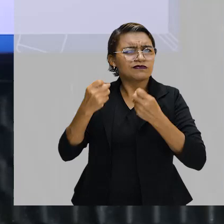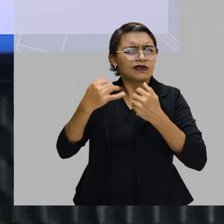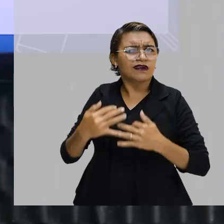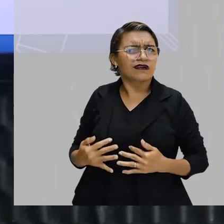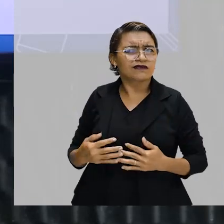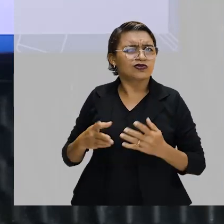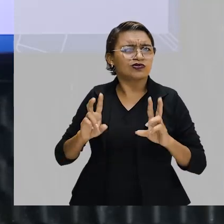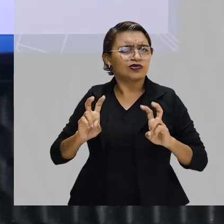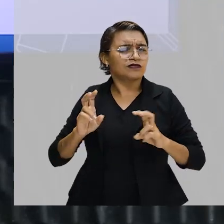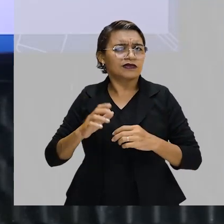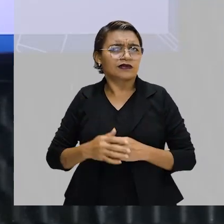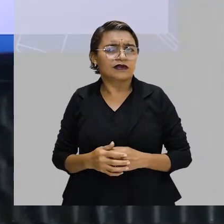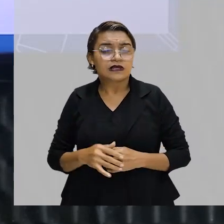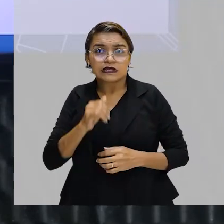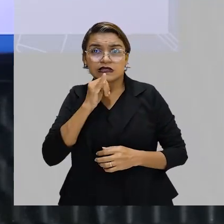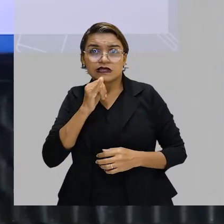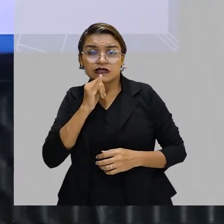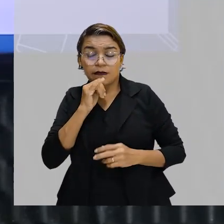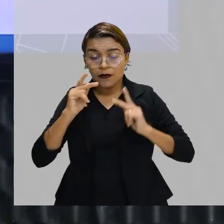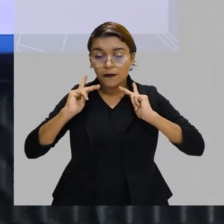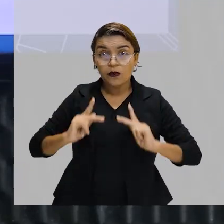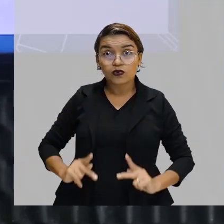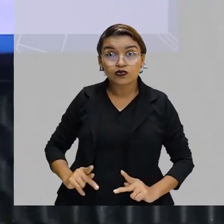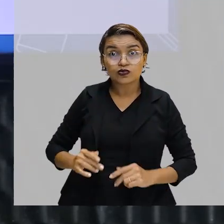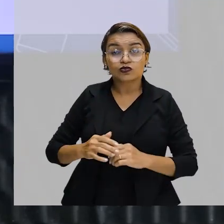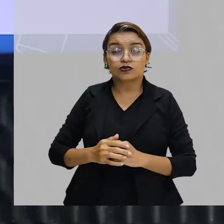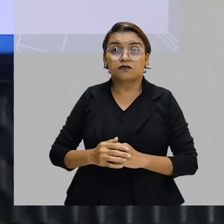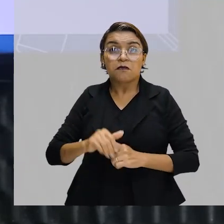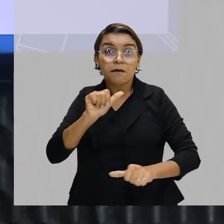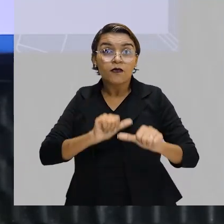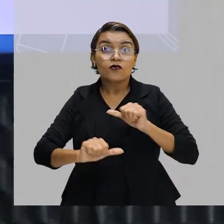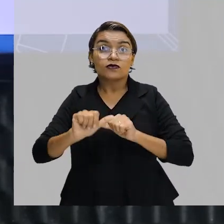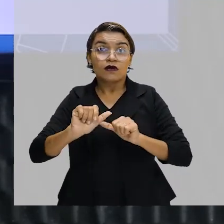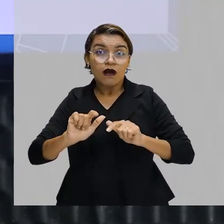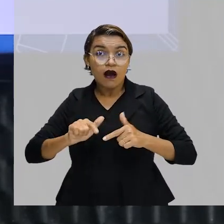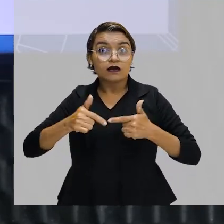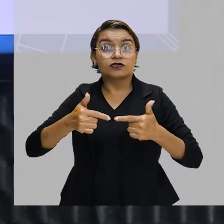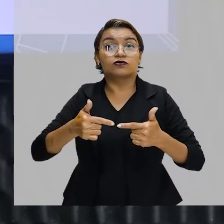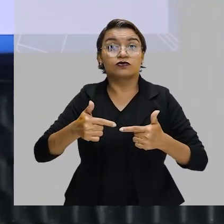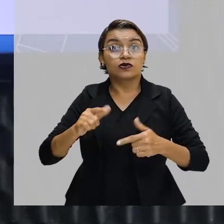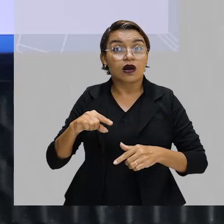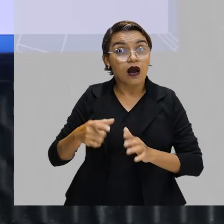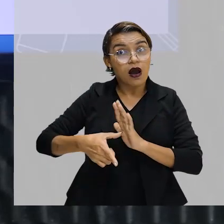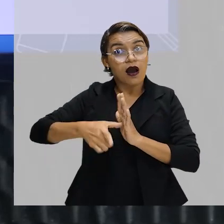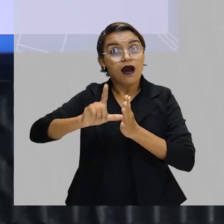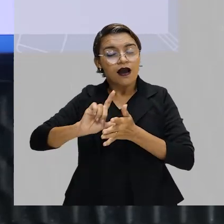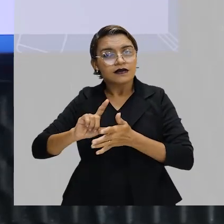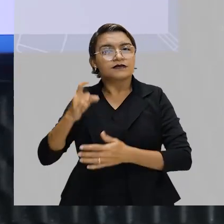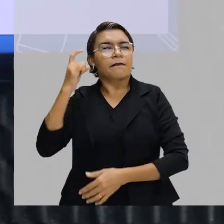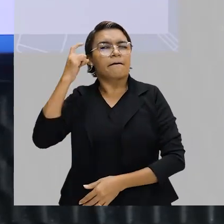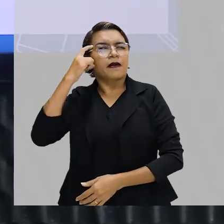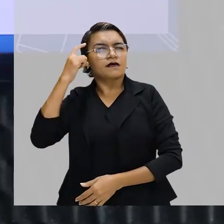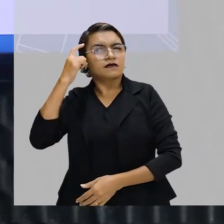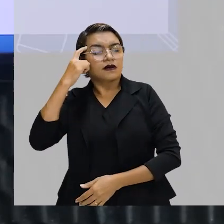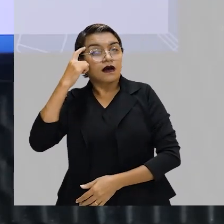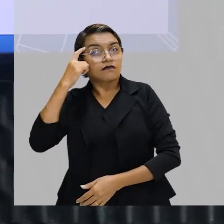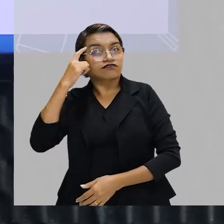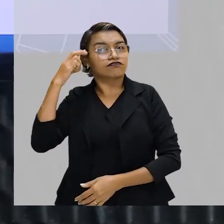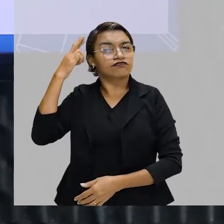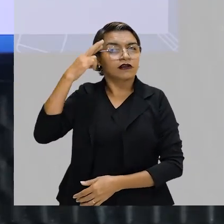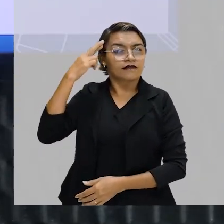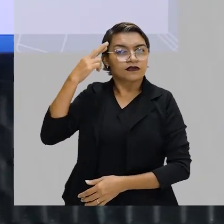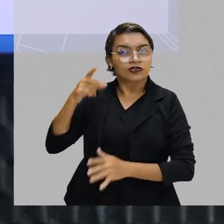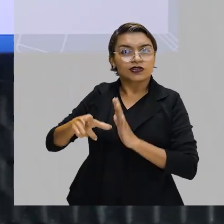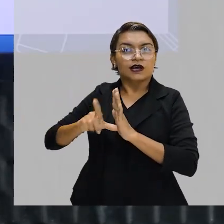de posição, para mudar de atitude, a gente precisa pensar previamente. E foi justamente